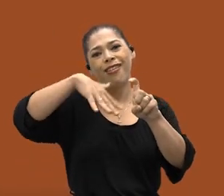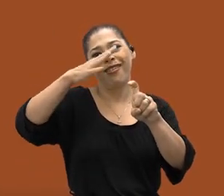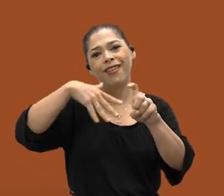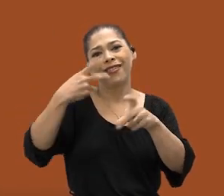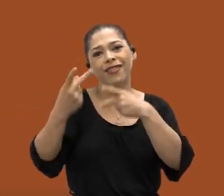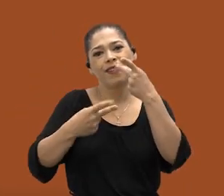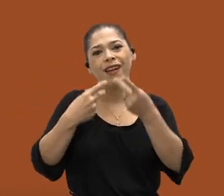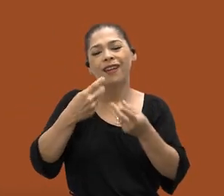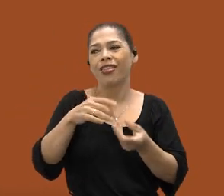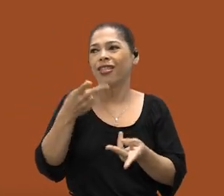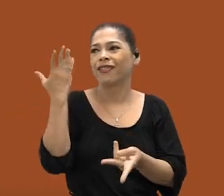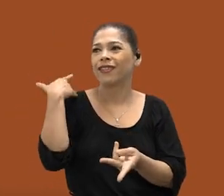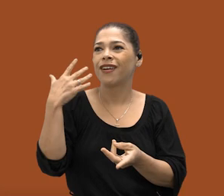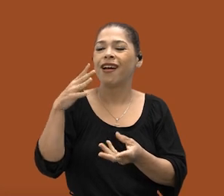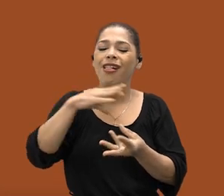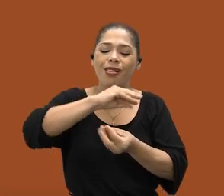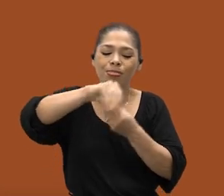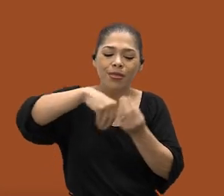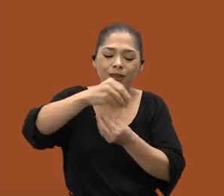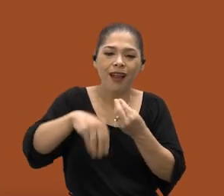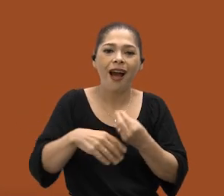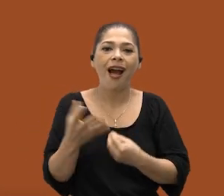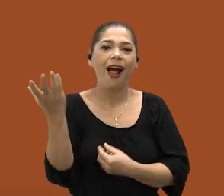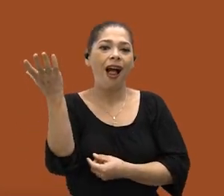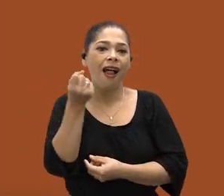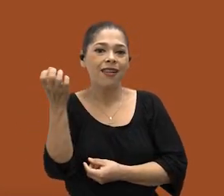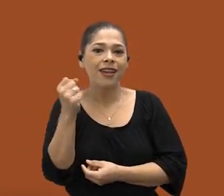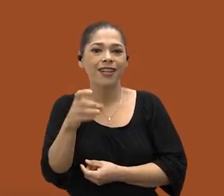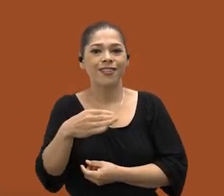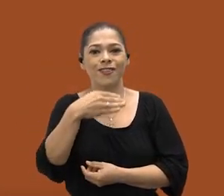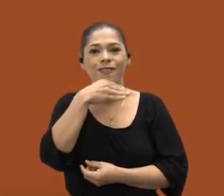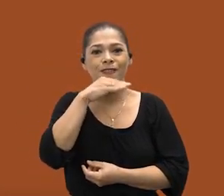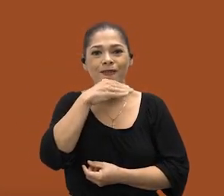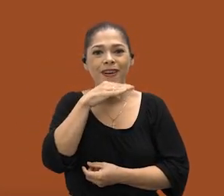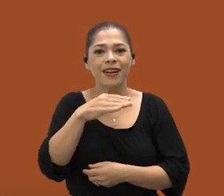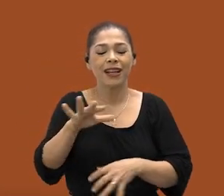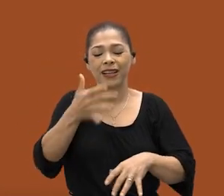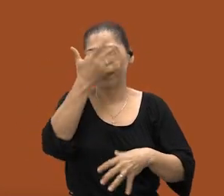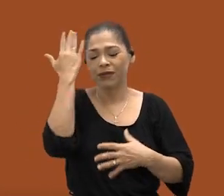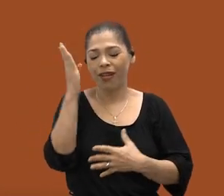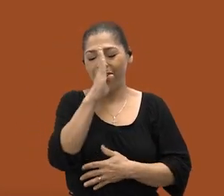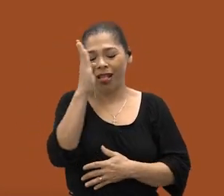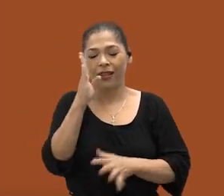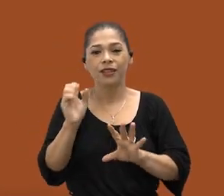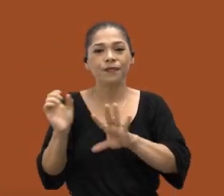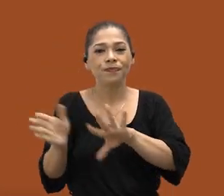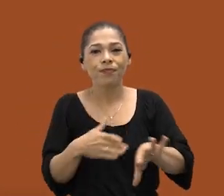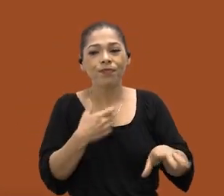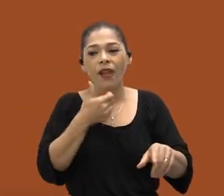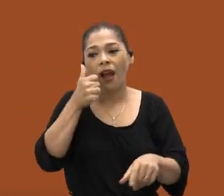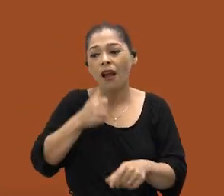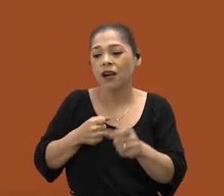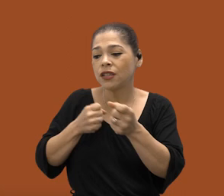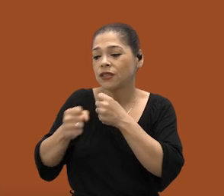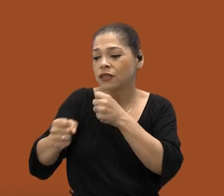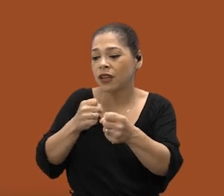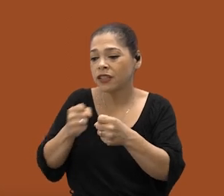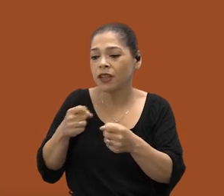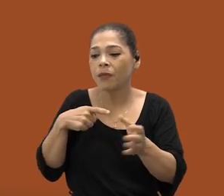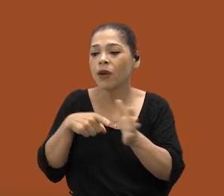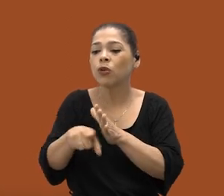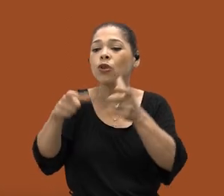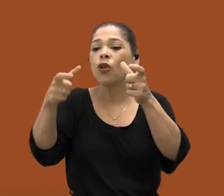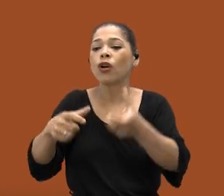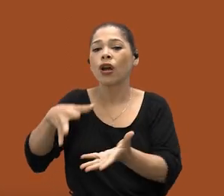que não se deve misturar leite com manga porque Faria mal e aí quando a jornalista pergunta qual o lugar do